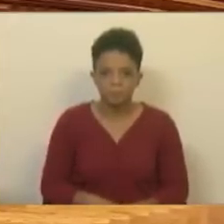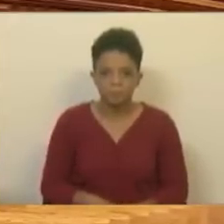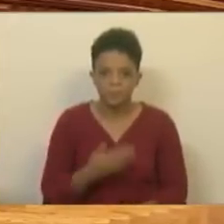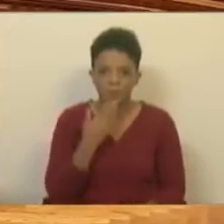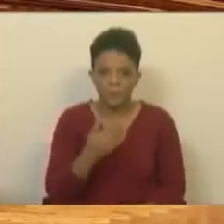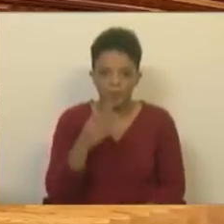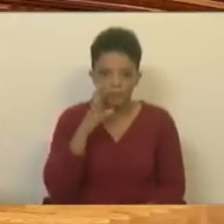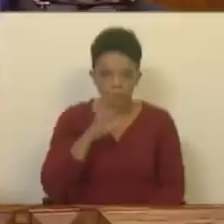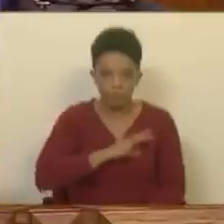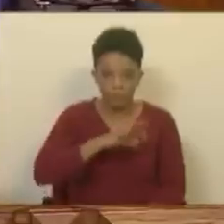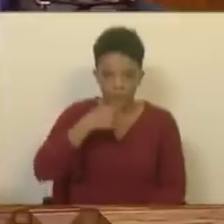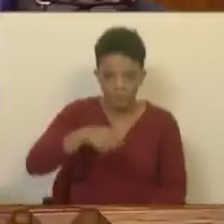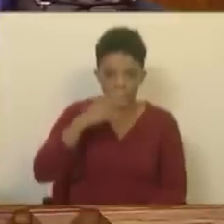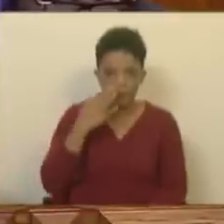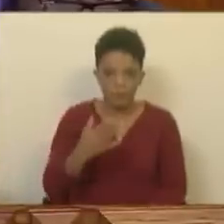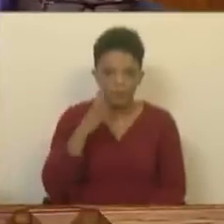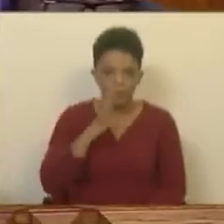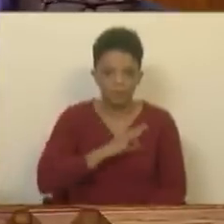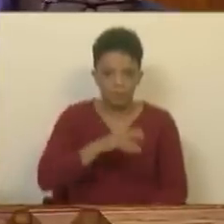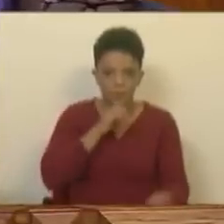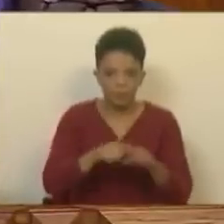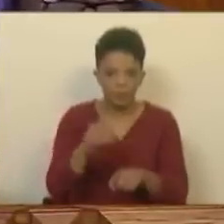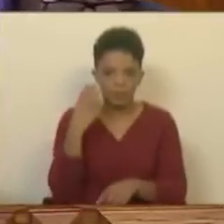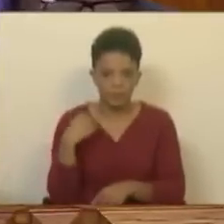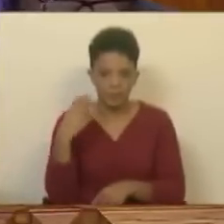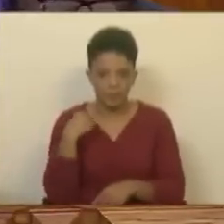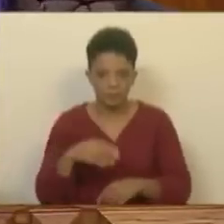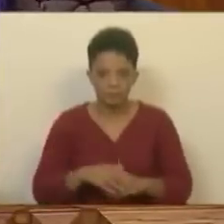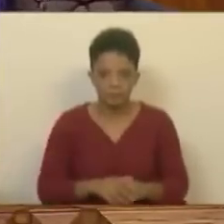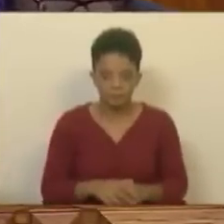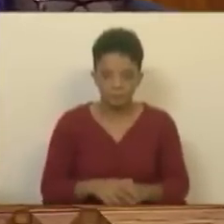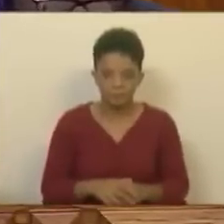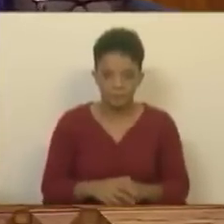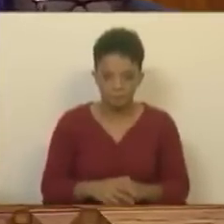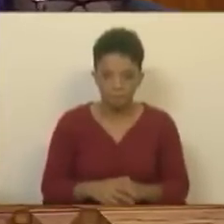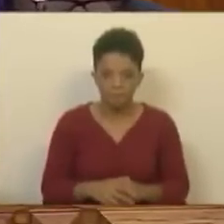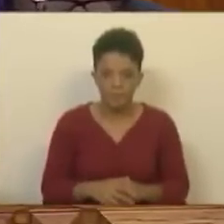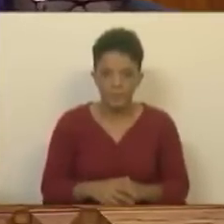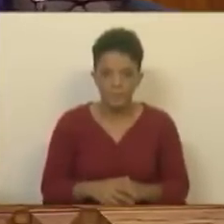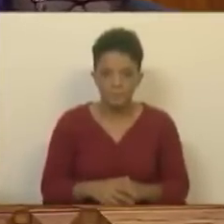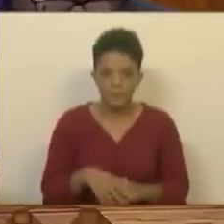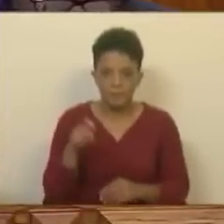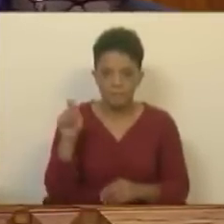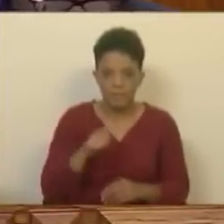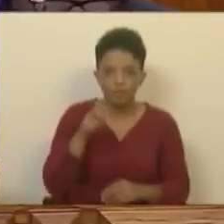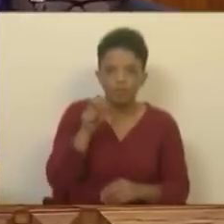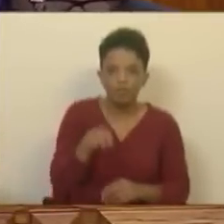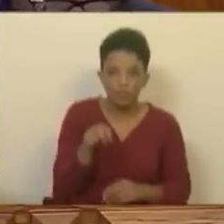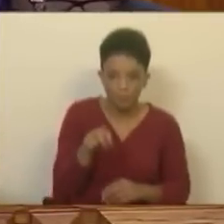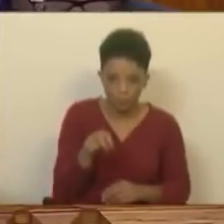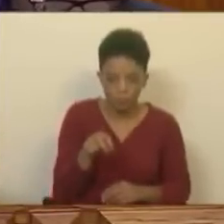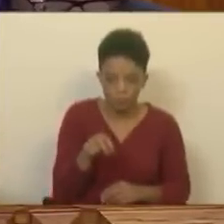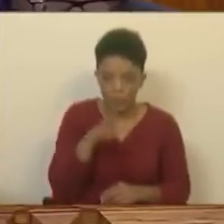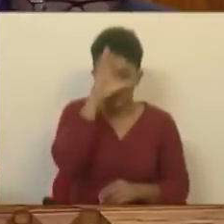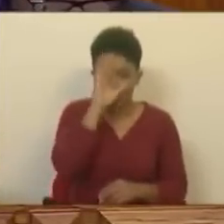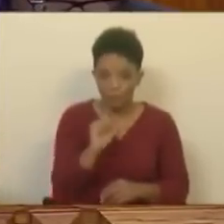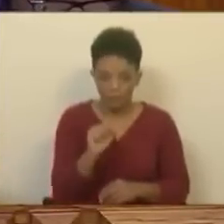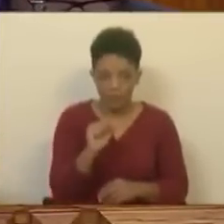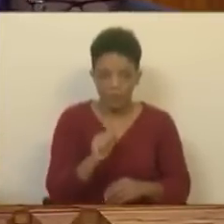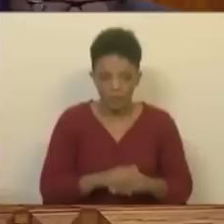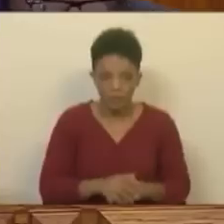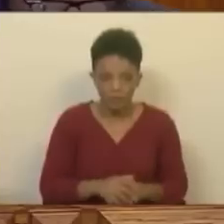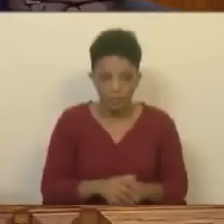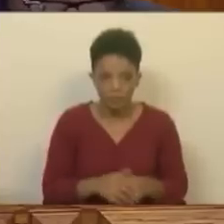Muito obrigado Senhor muito obrigado senhor deputada Catarina Martins nem Junho o governo